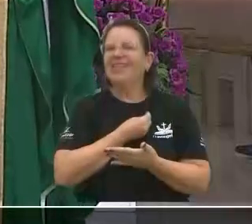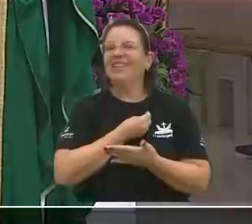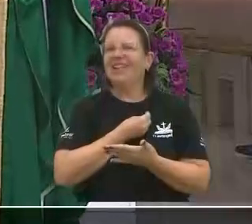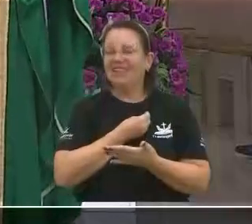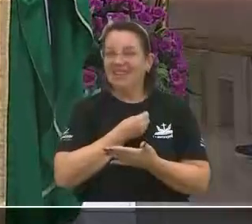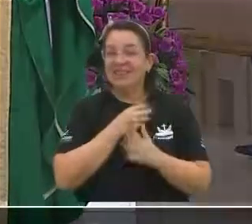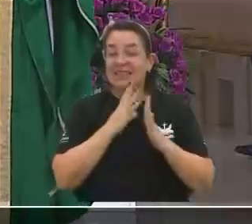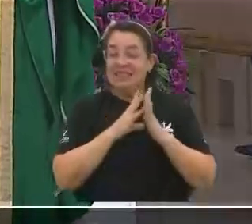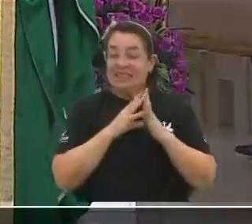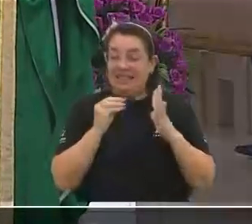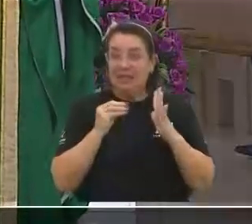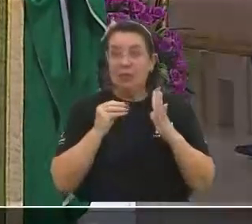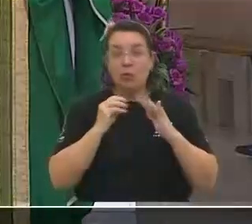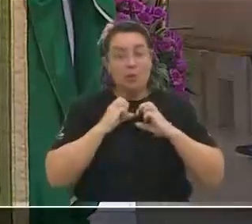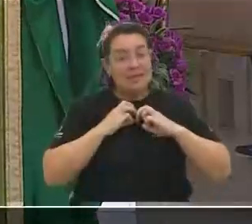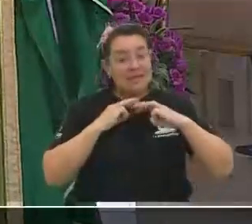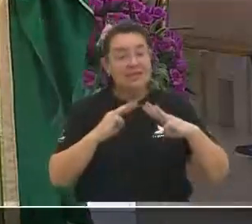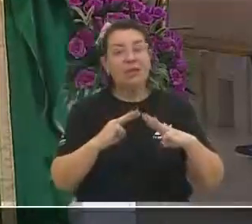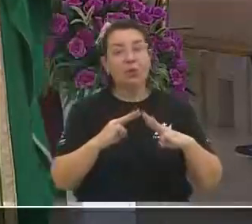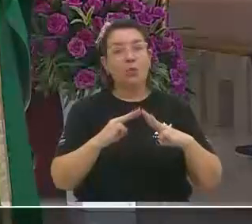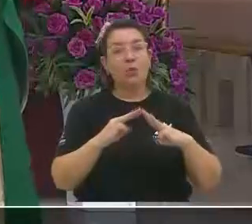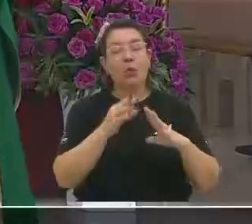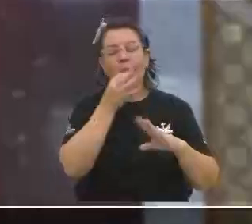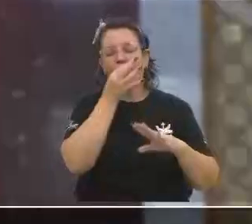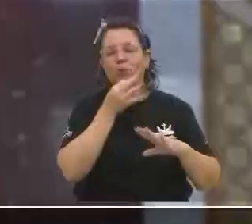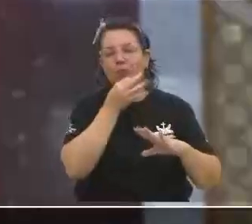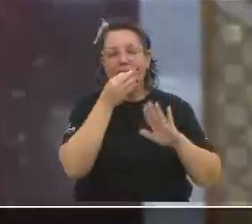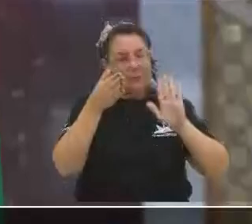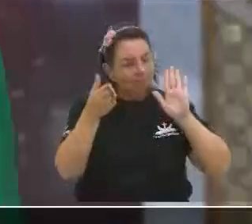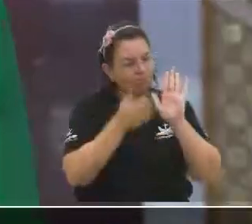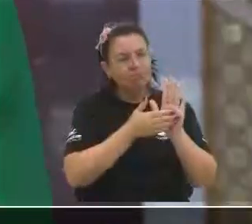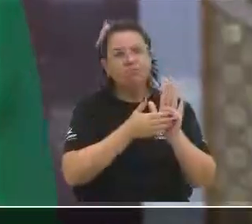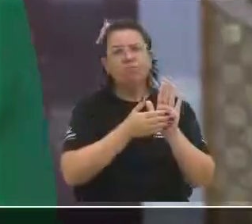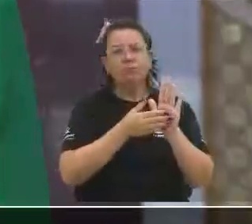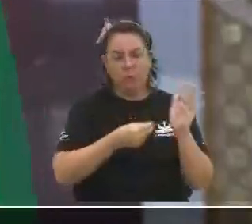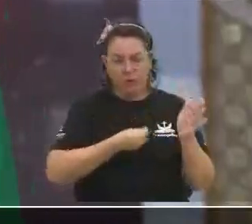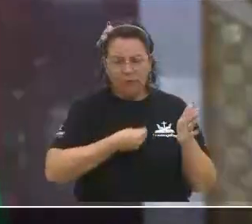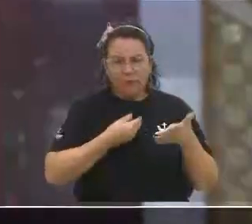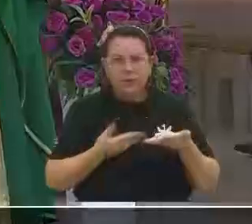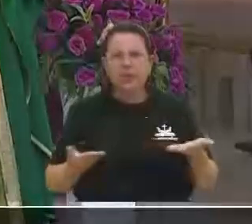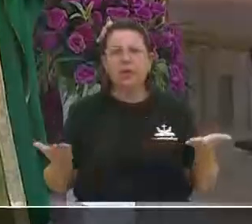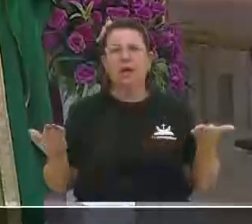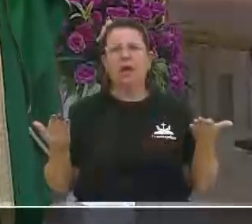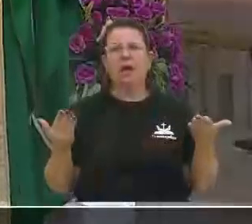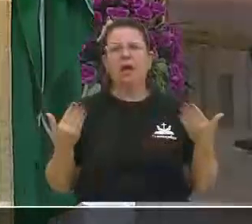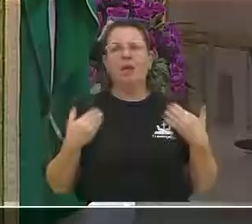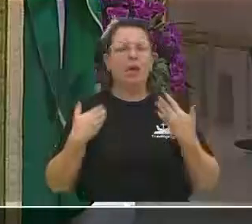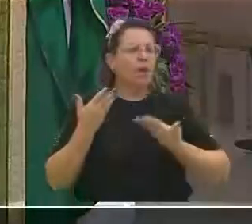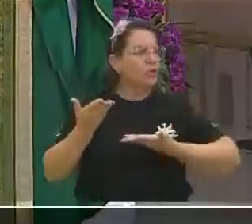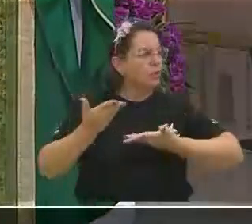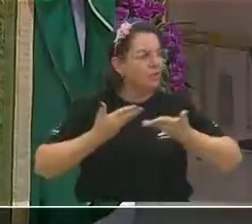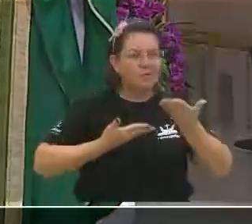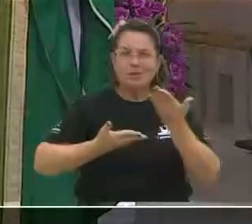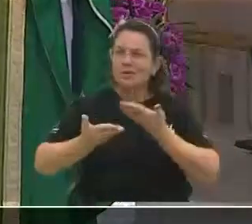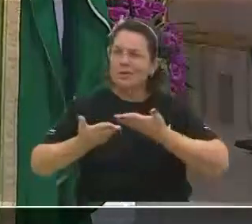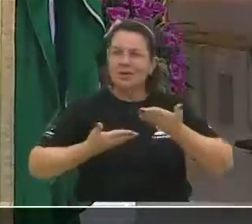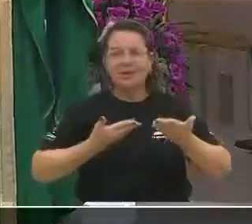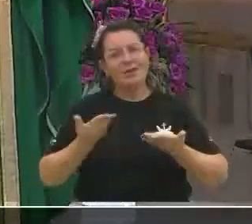Eucaristia missão e Eucaristia testemunho Eucaristia partilha